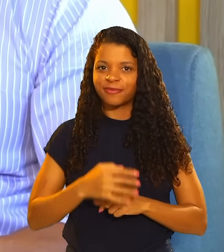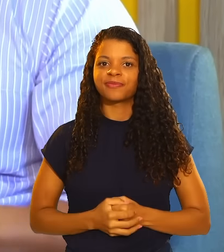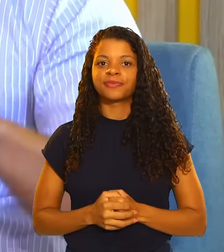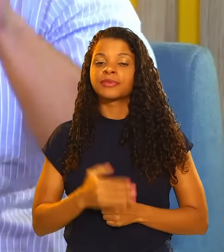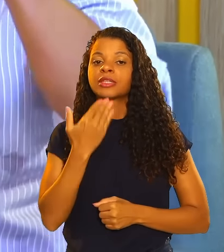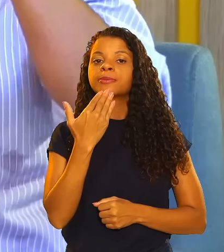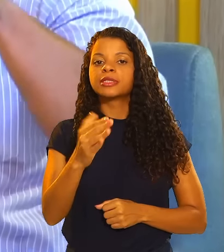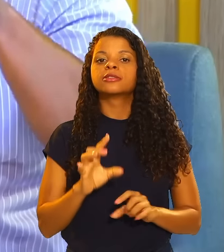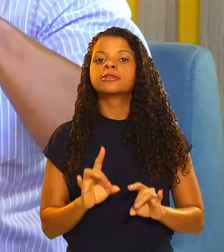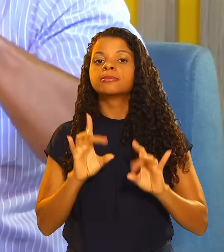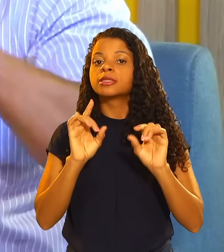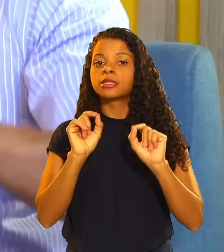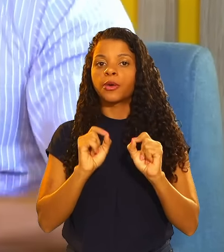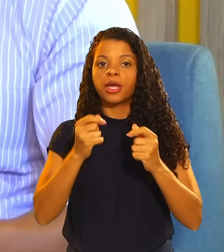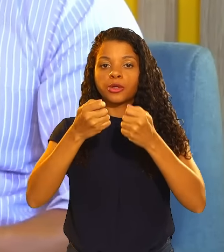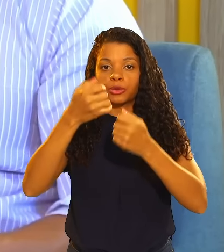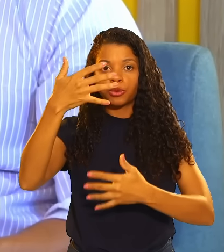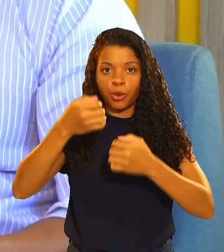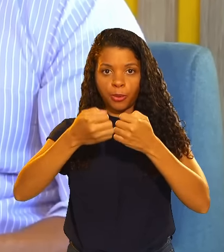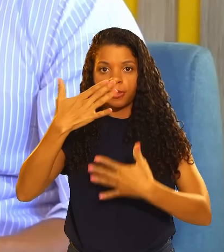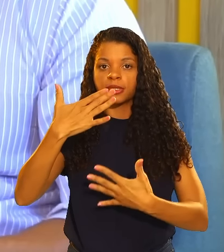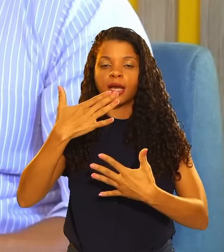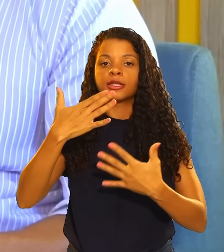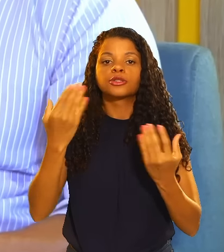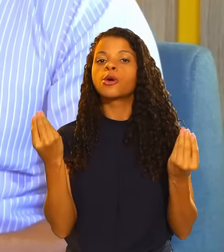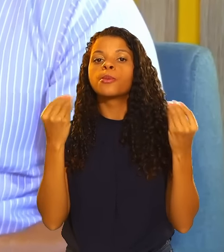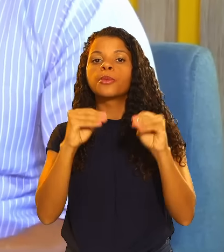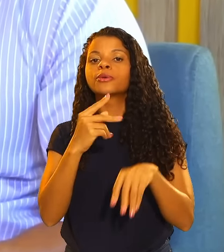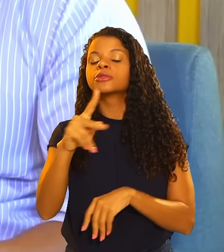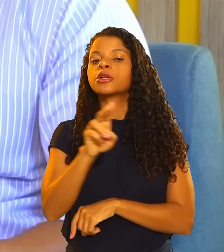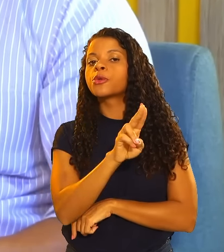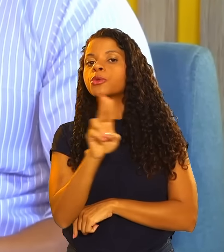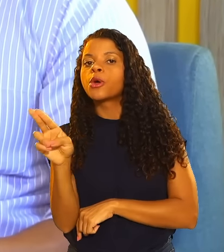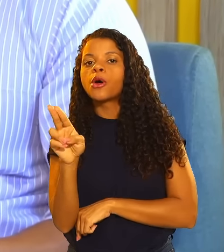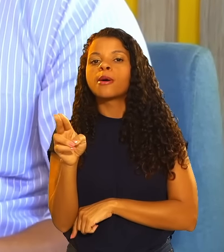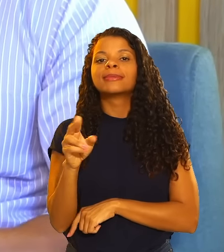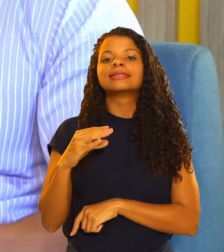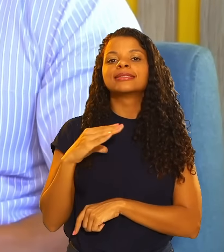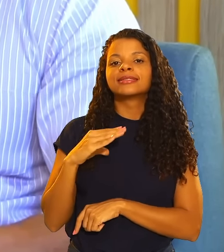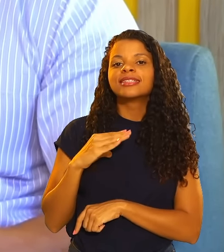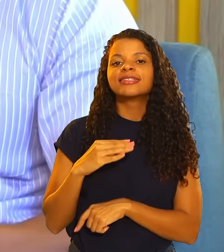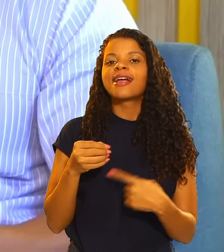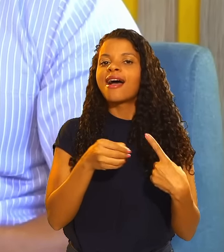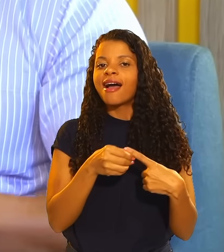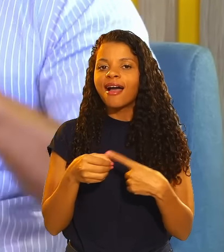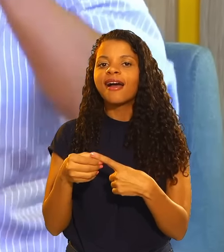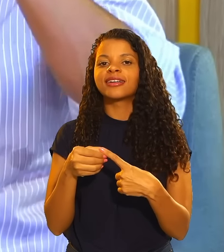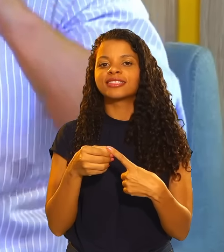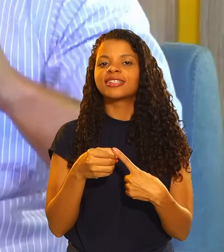também especial para você colocar aqui embaixo nos comentários o seu nome, de onde você nos assiste, porque é muito interessante a